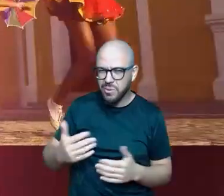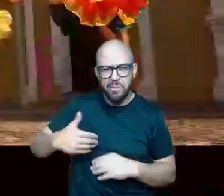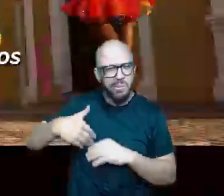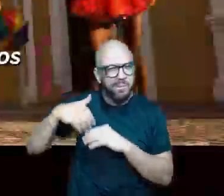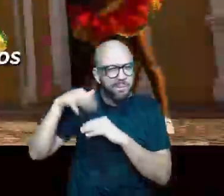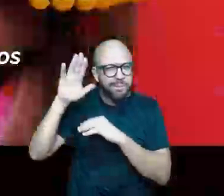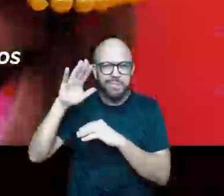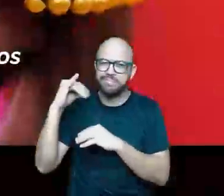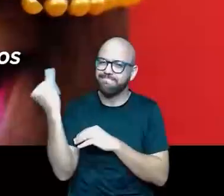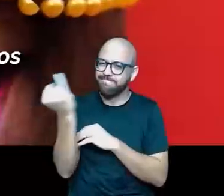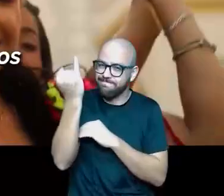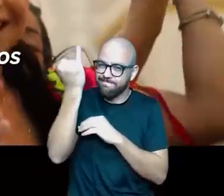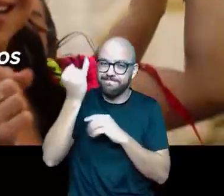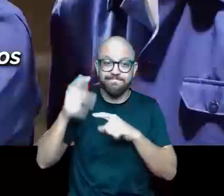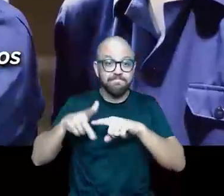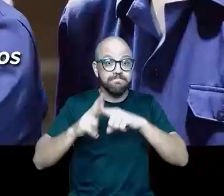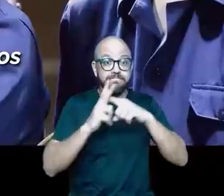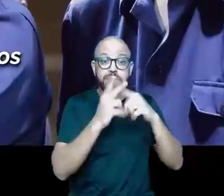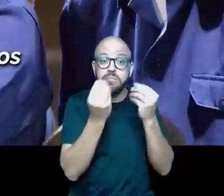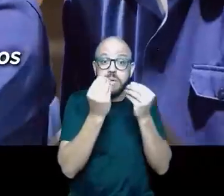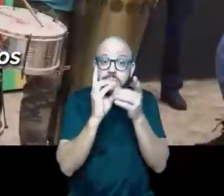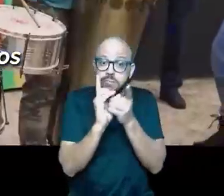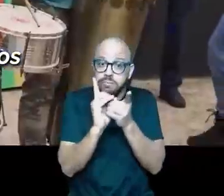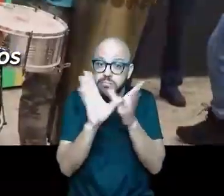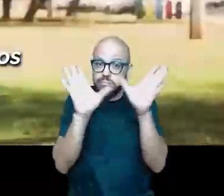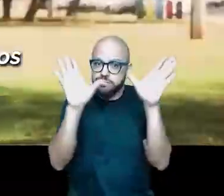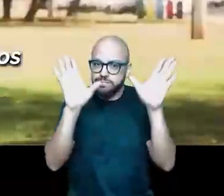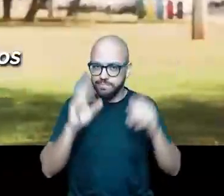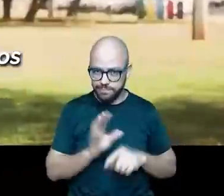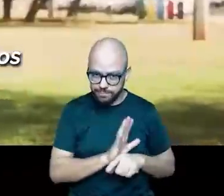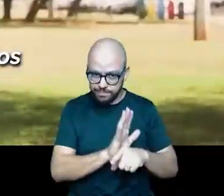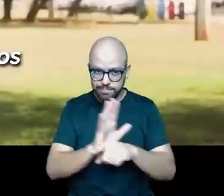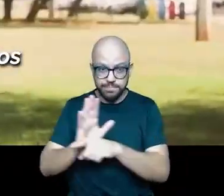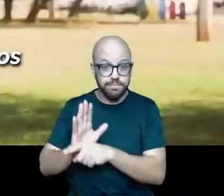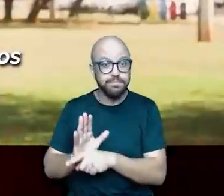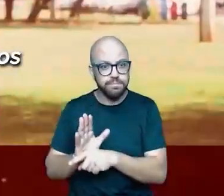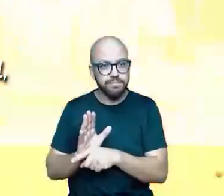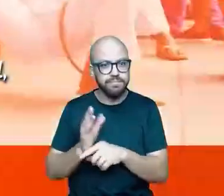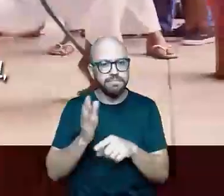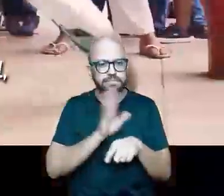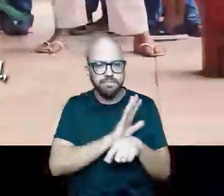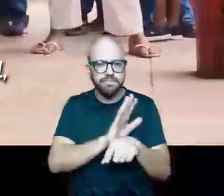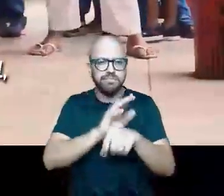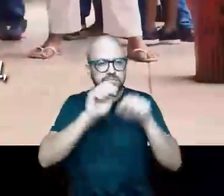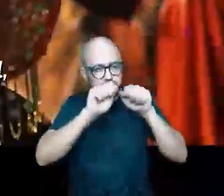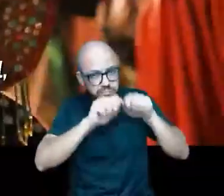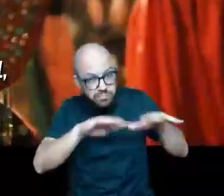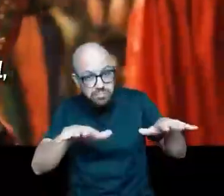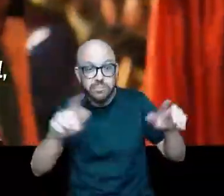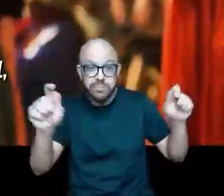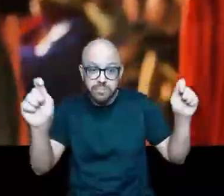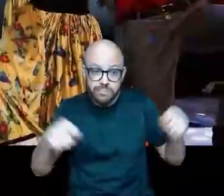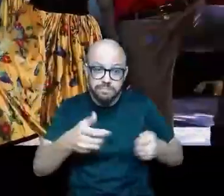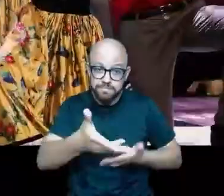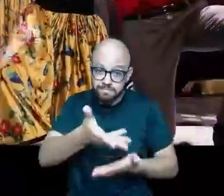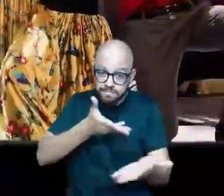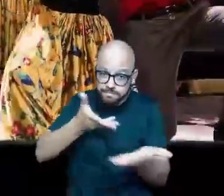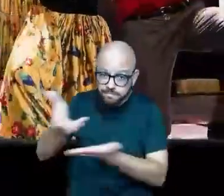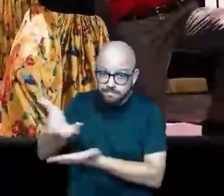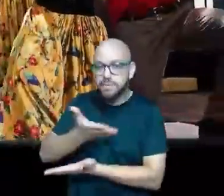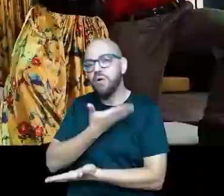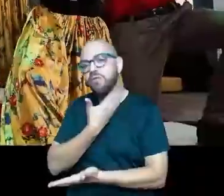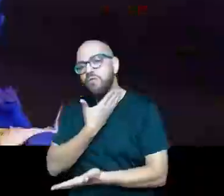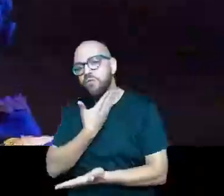cultural. A cultura é um dos mais preciosos instrumentos de democracia. É um canal de expressão plural que permite